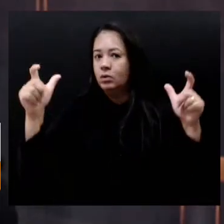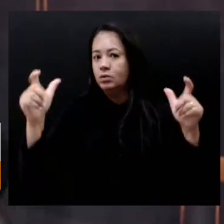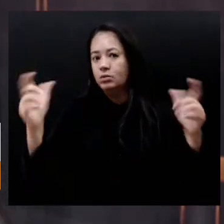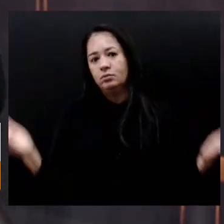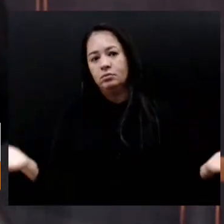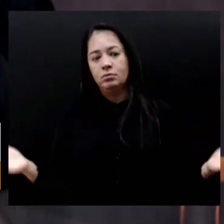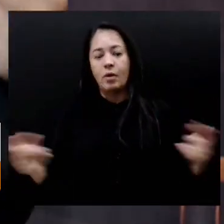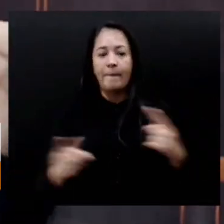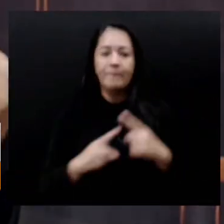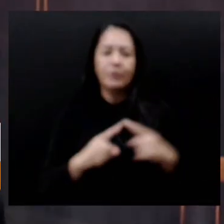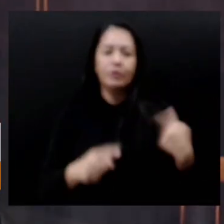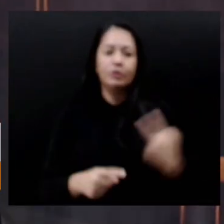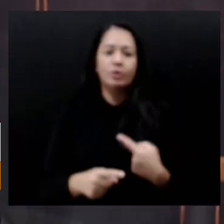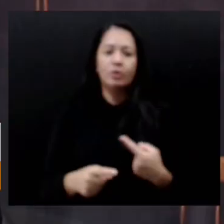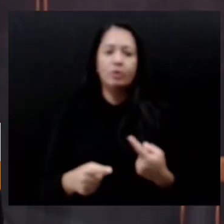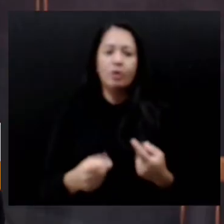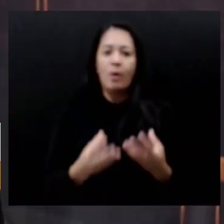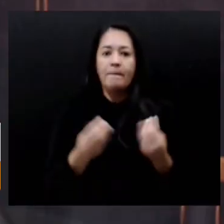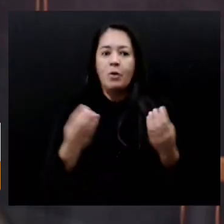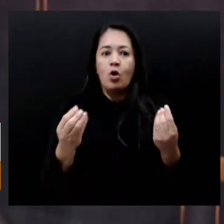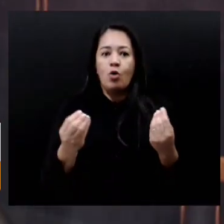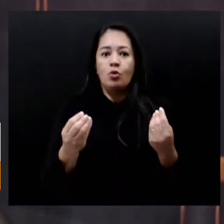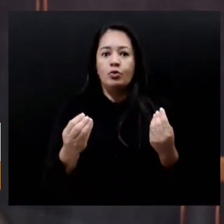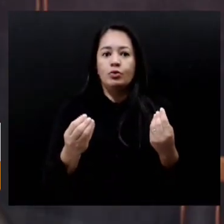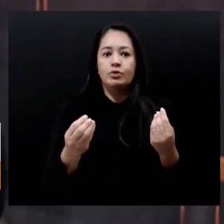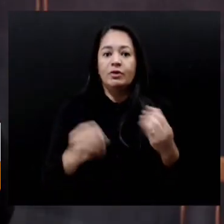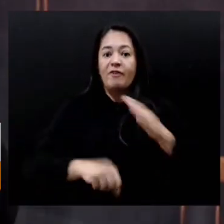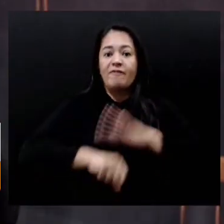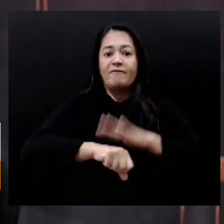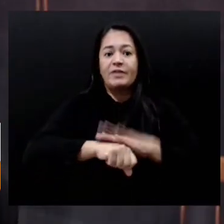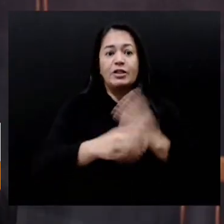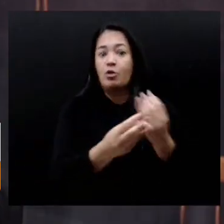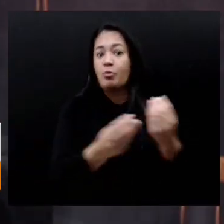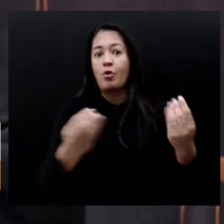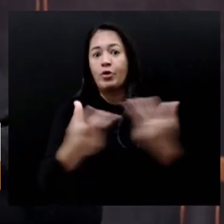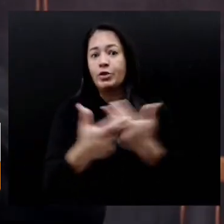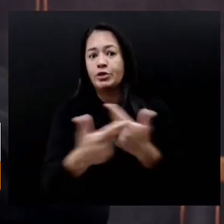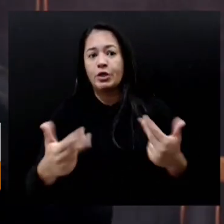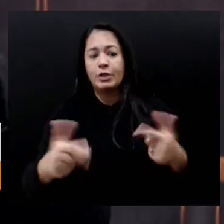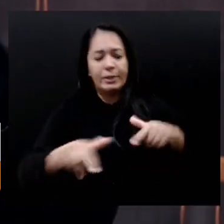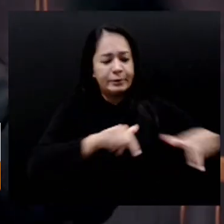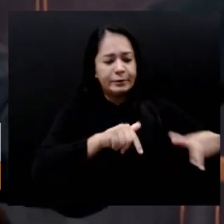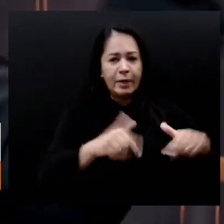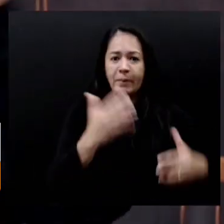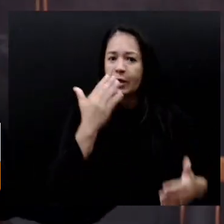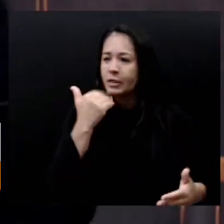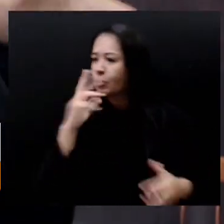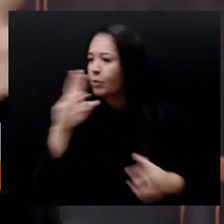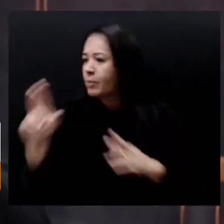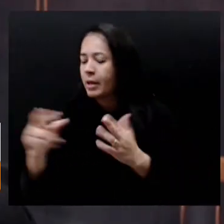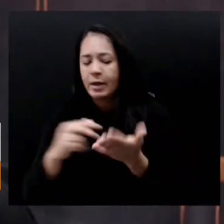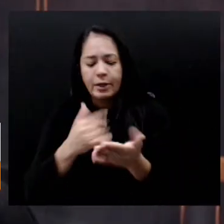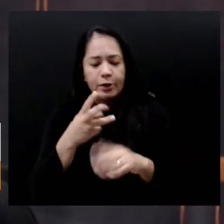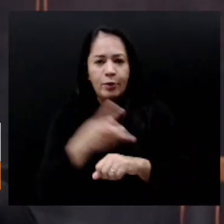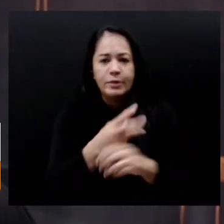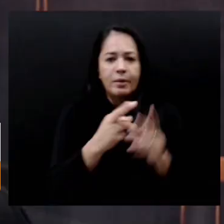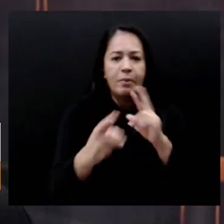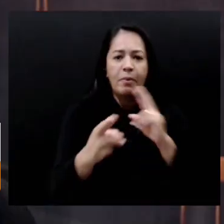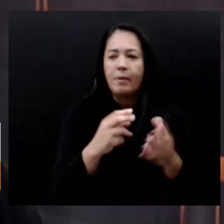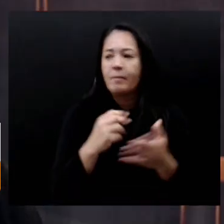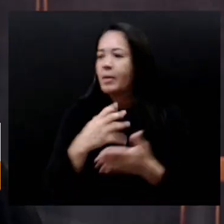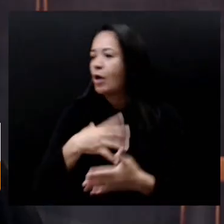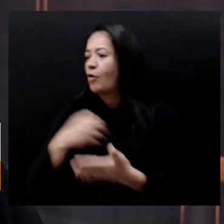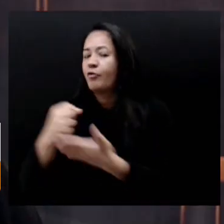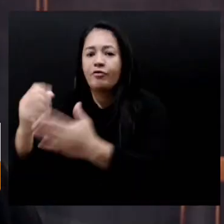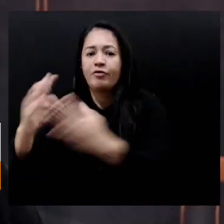ficando muito multitarefa também. Está trabalhando, almoçando, respondendo WhatsApp, levando o filho para a escola, não para nunca, né? E